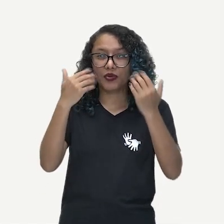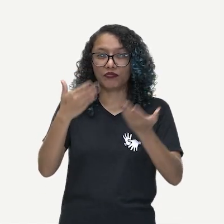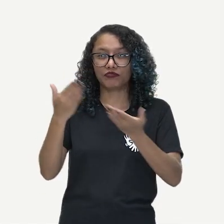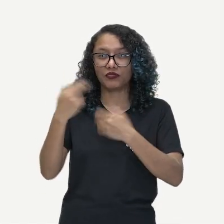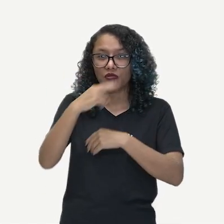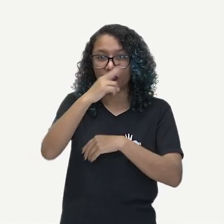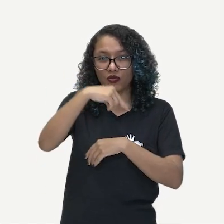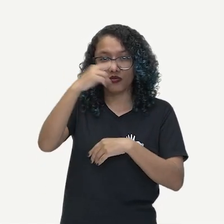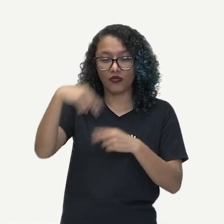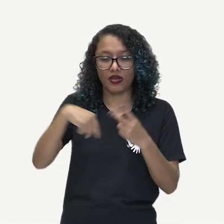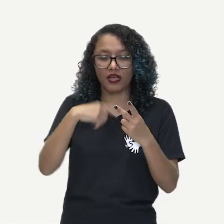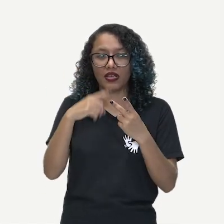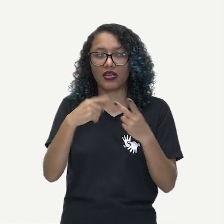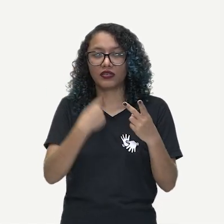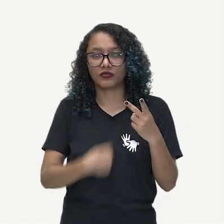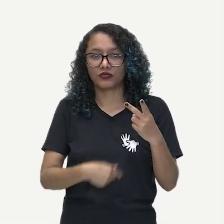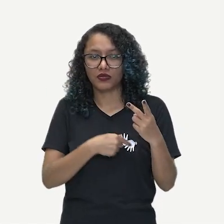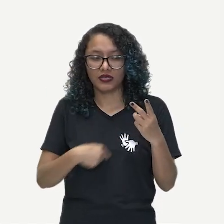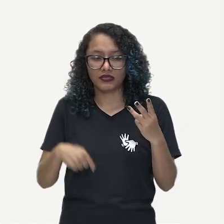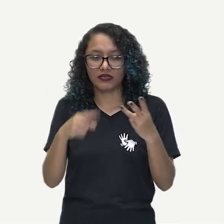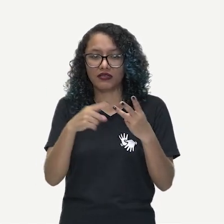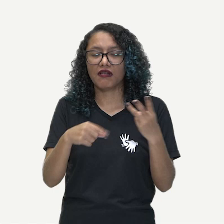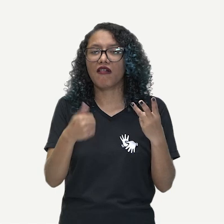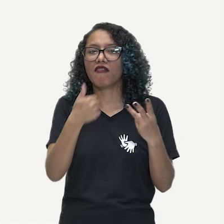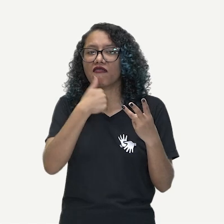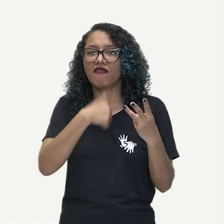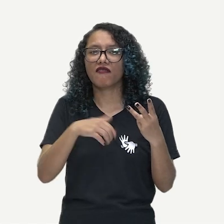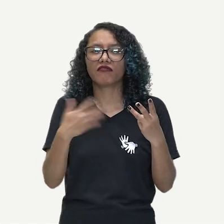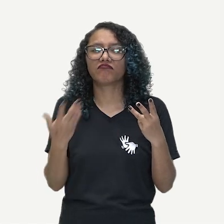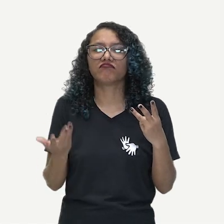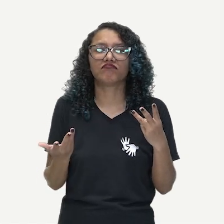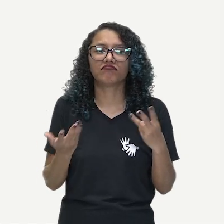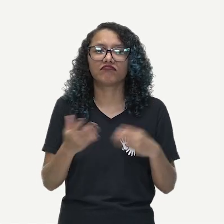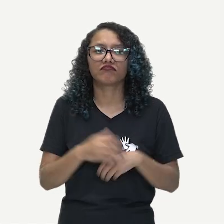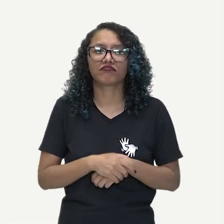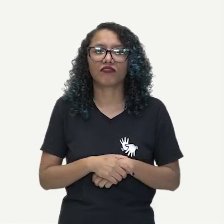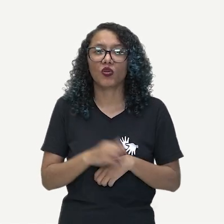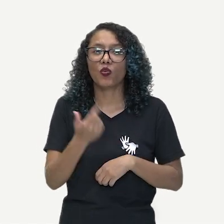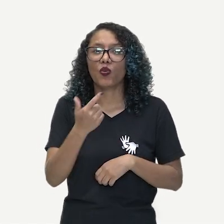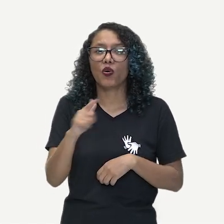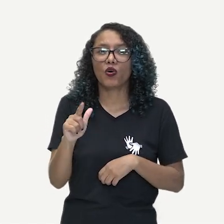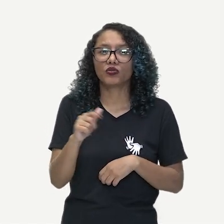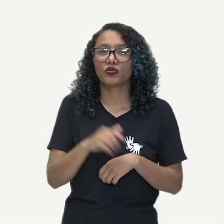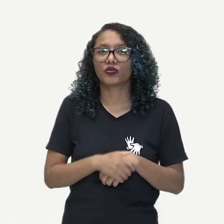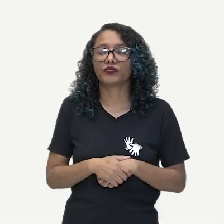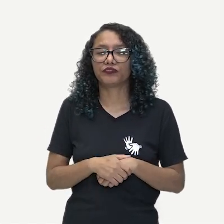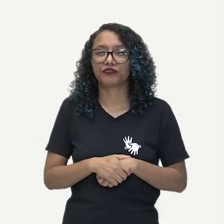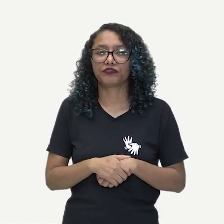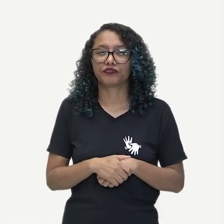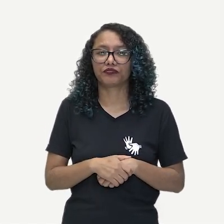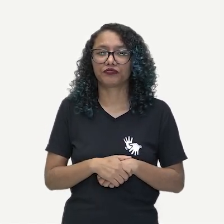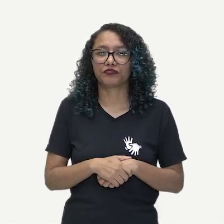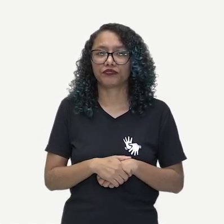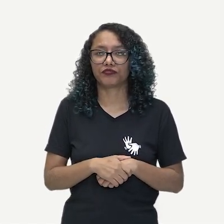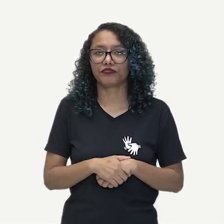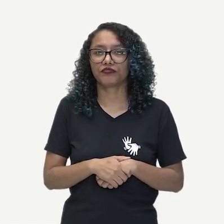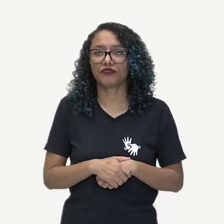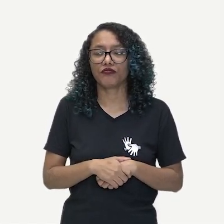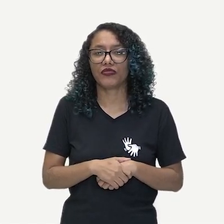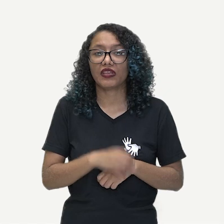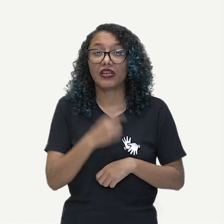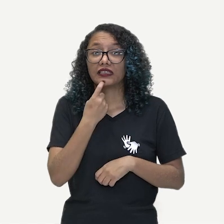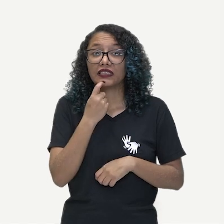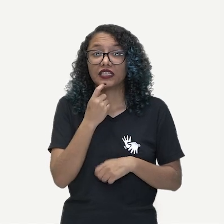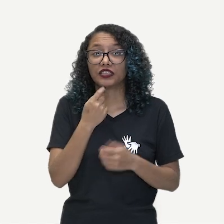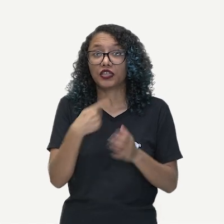Noruega, Suécia, cadê a Finlândia? Né? Olha aqui, a Islândia nesse período aqui era território da